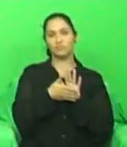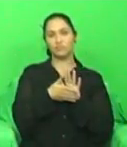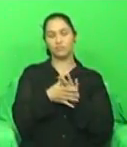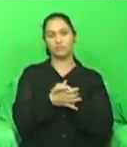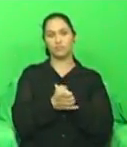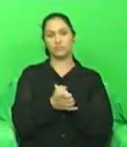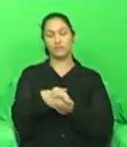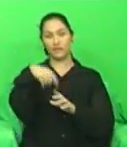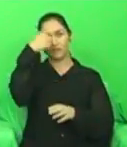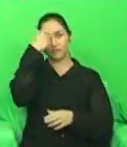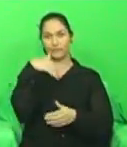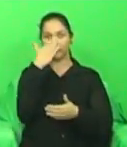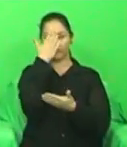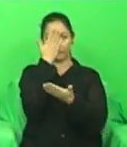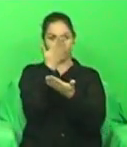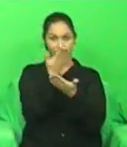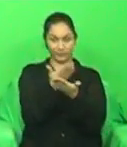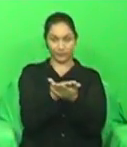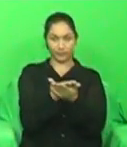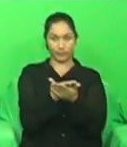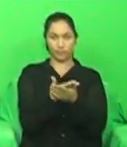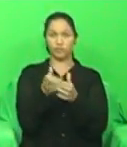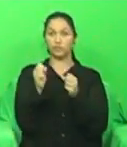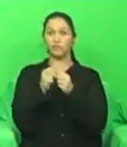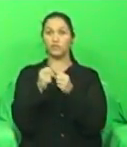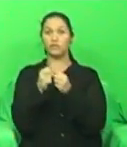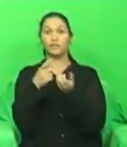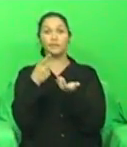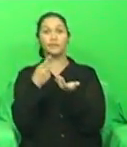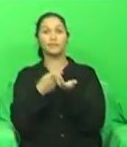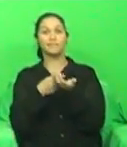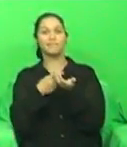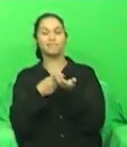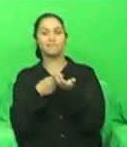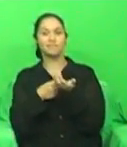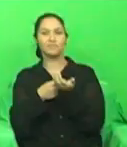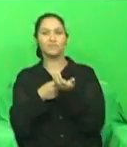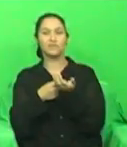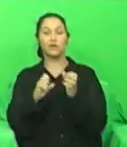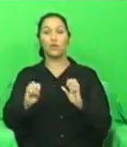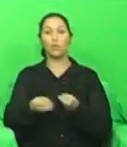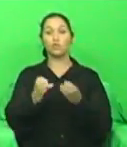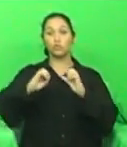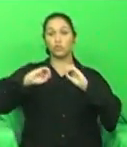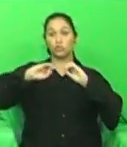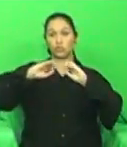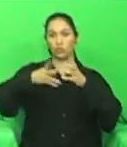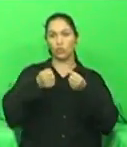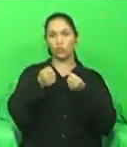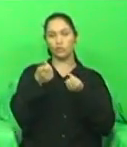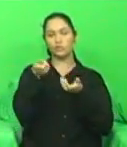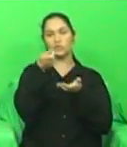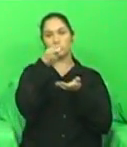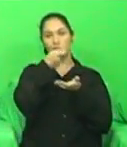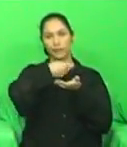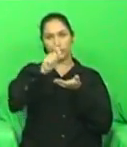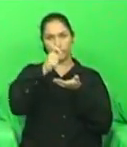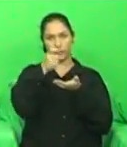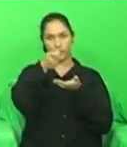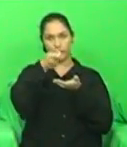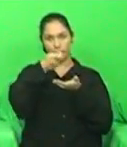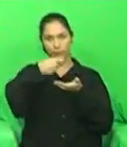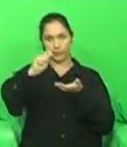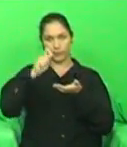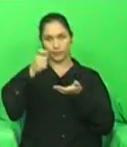eu acredito que isso vai ser feito por acordo em documento assinado por todas as partes aí sim aí haverá prosseguimento após